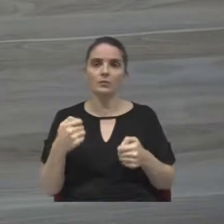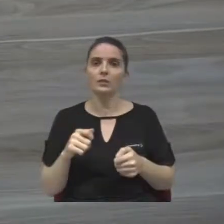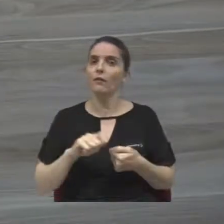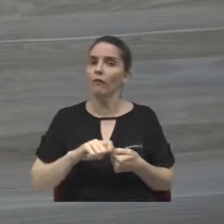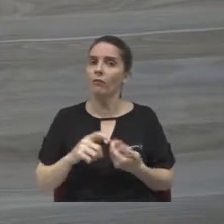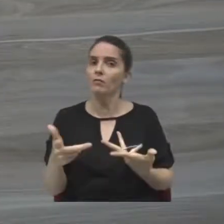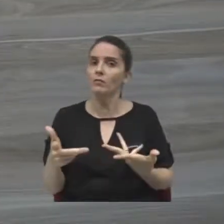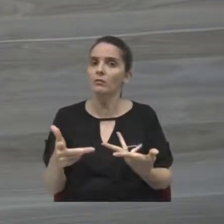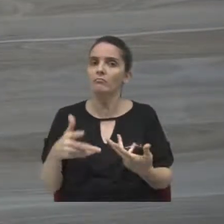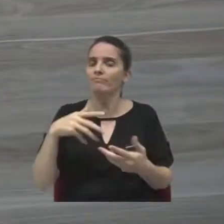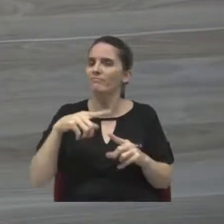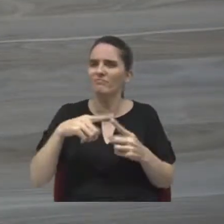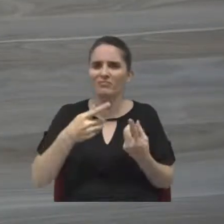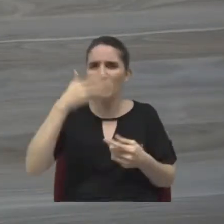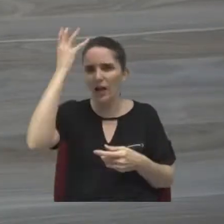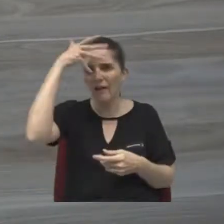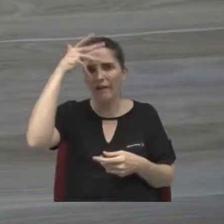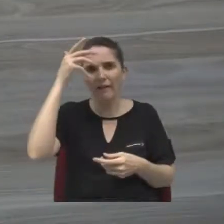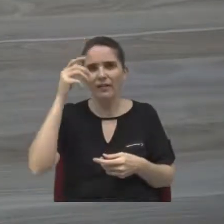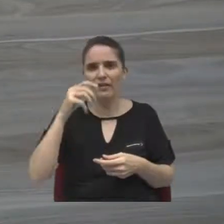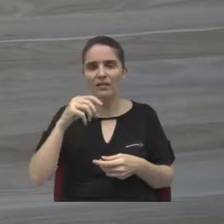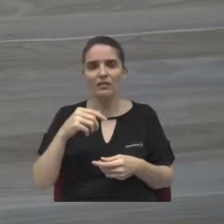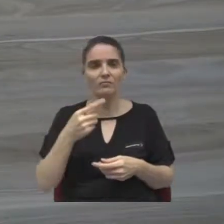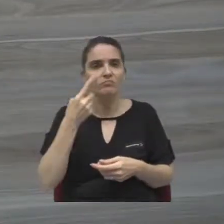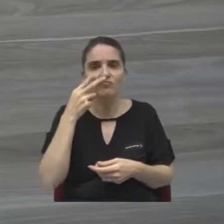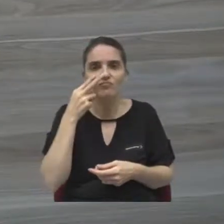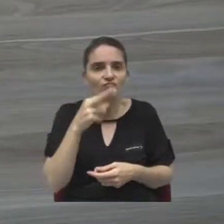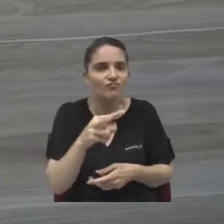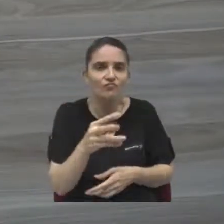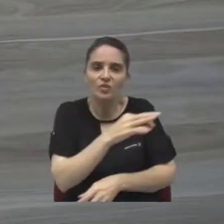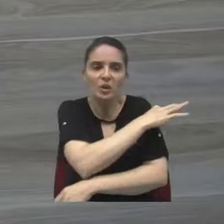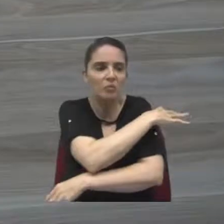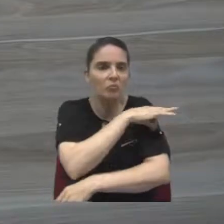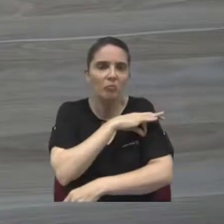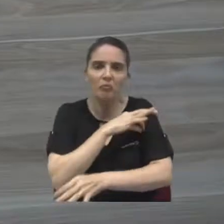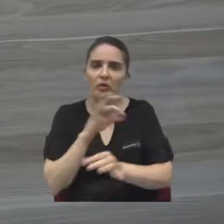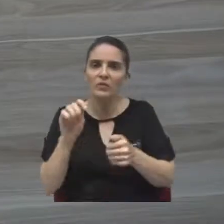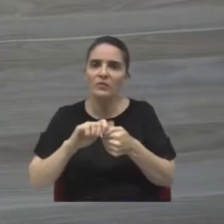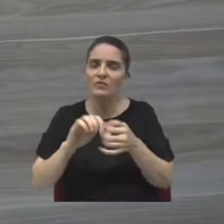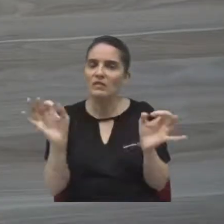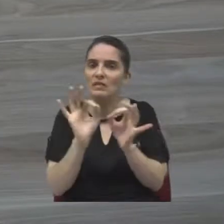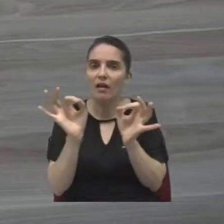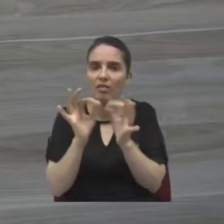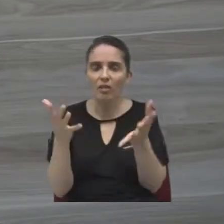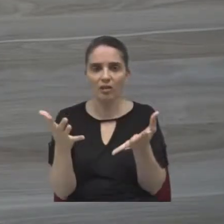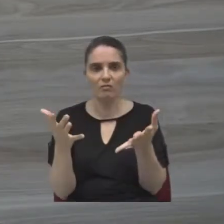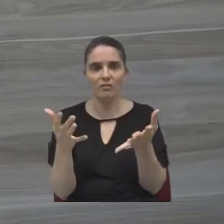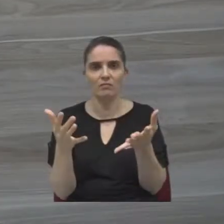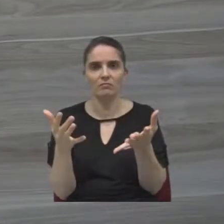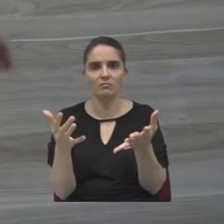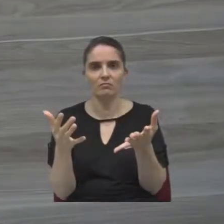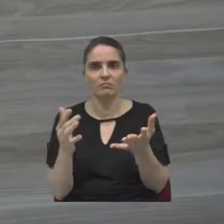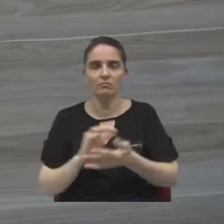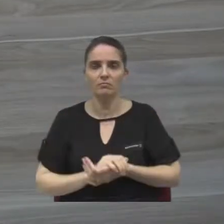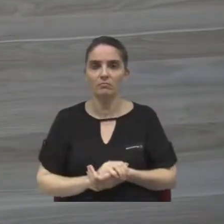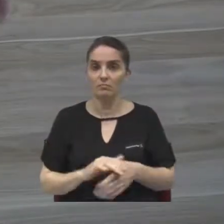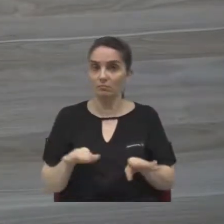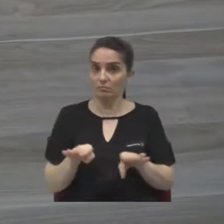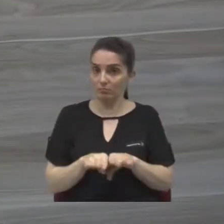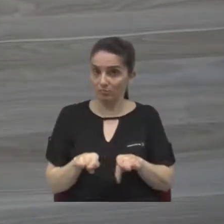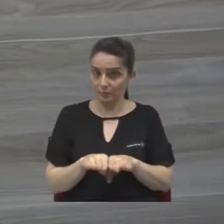enxergar, vereadora Érica, nesse governo, ações práticas. Respostas para esse problema. Não estamos conseguindo.